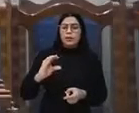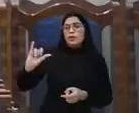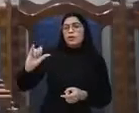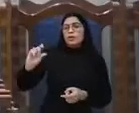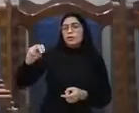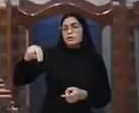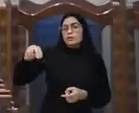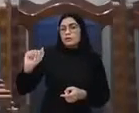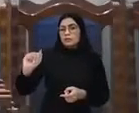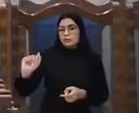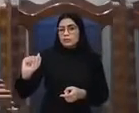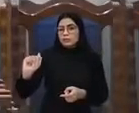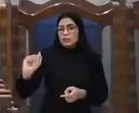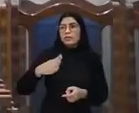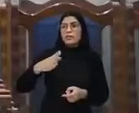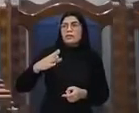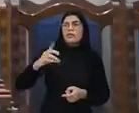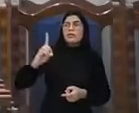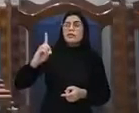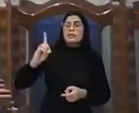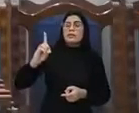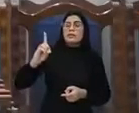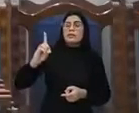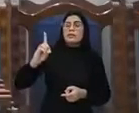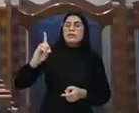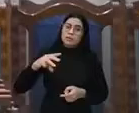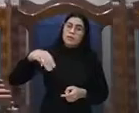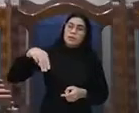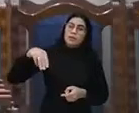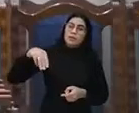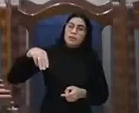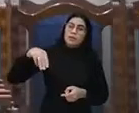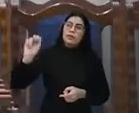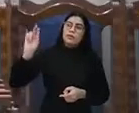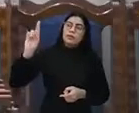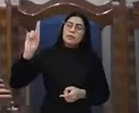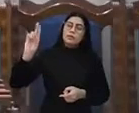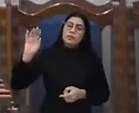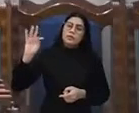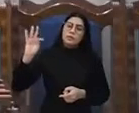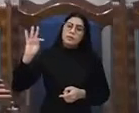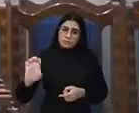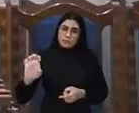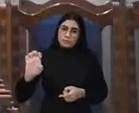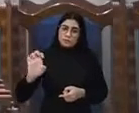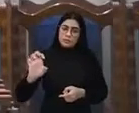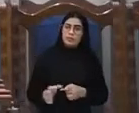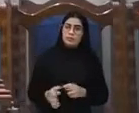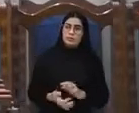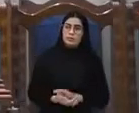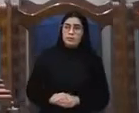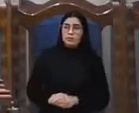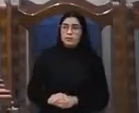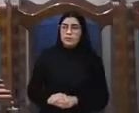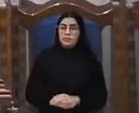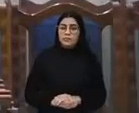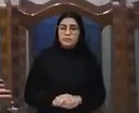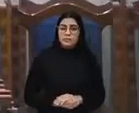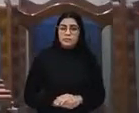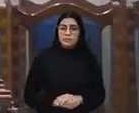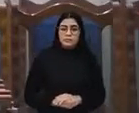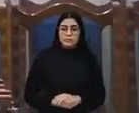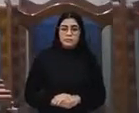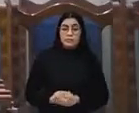Acrópole Sagrada. Esta era a Corte Suprema de Atenas. E de frente à Corte Suprema, o